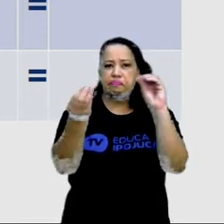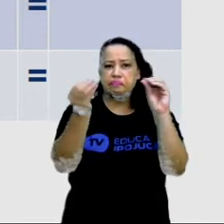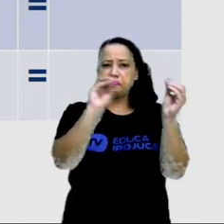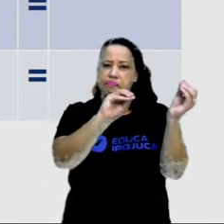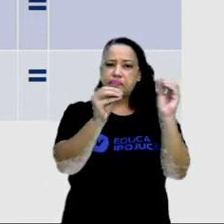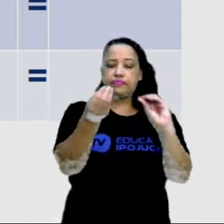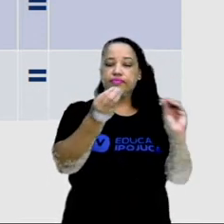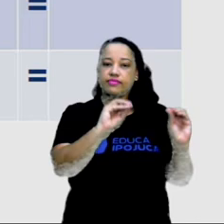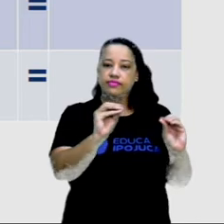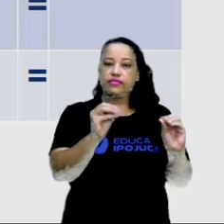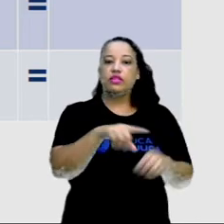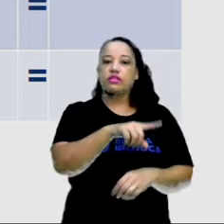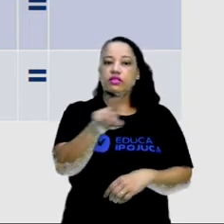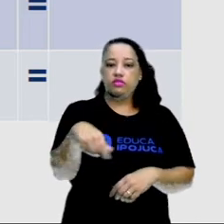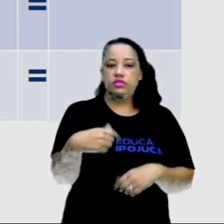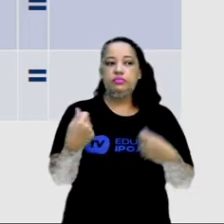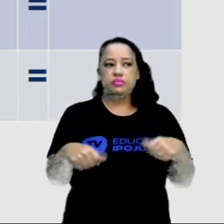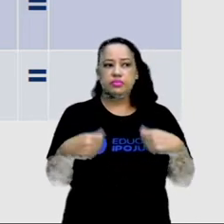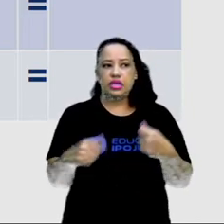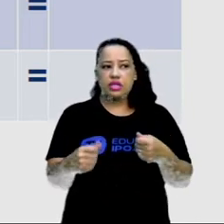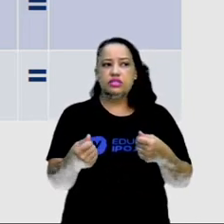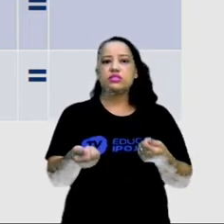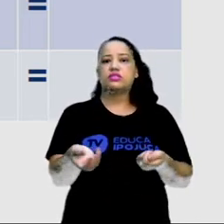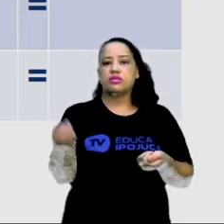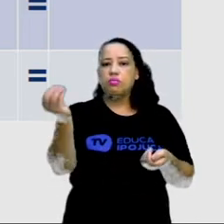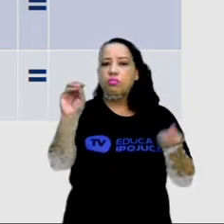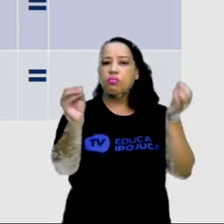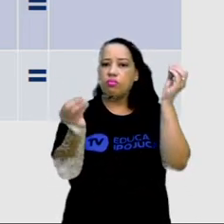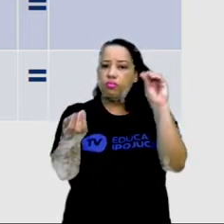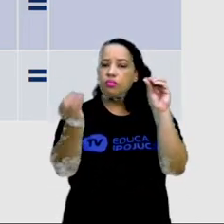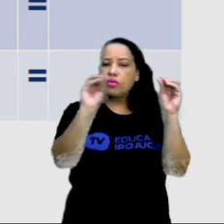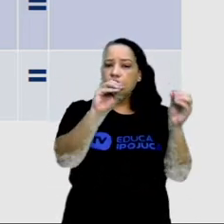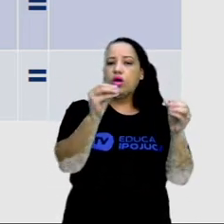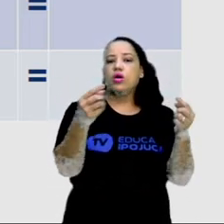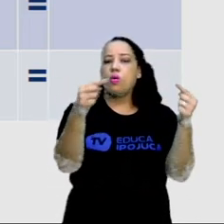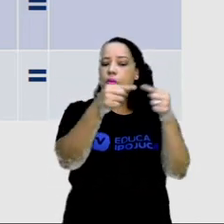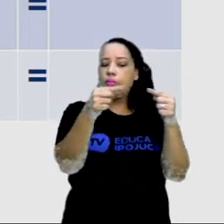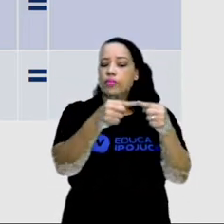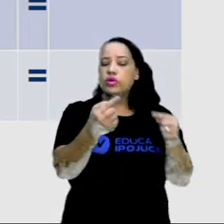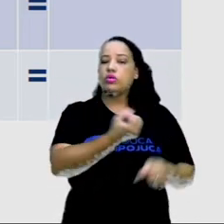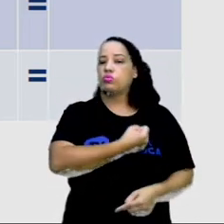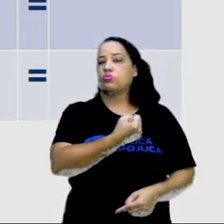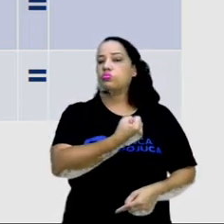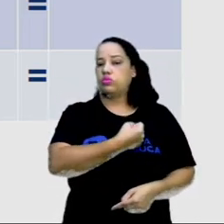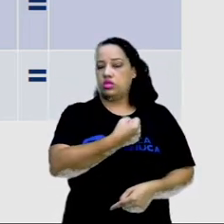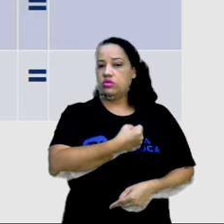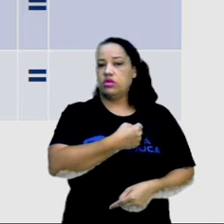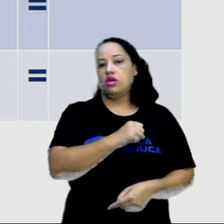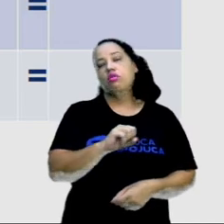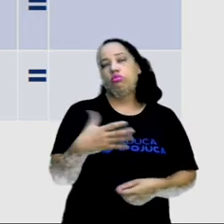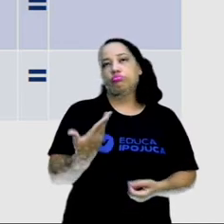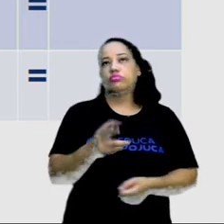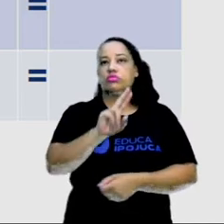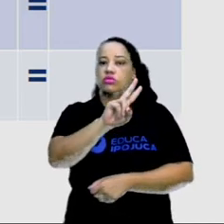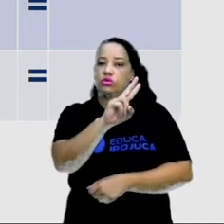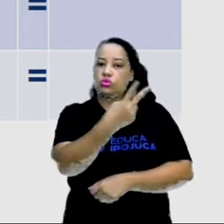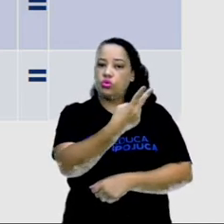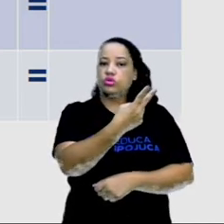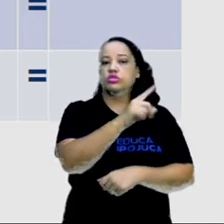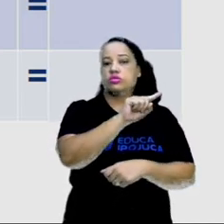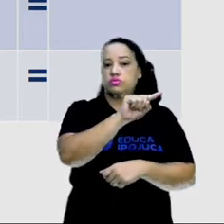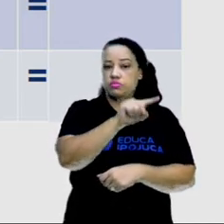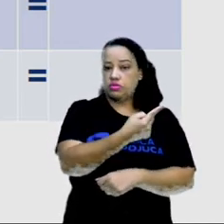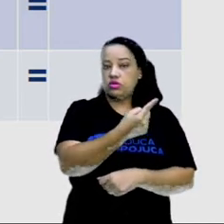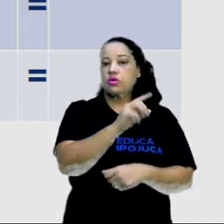querer que vocês integrem essa decomposição e informem o número que se referencia. Ou seja, 2.000 mais